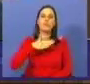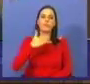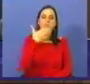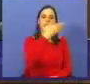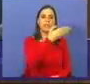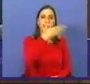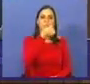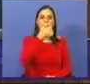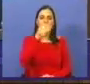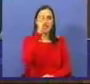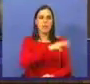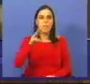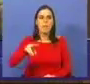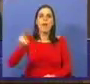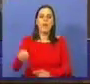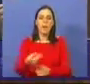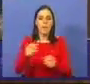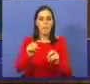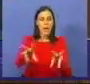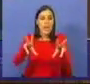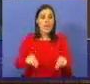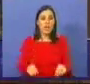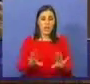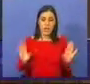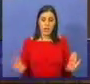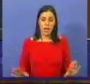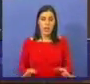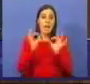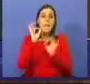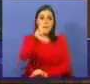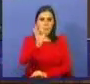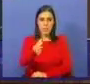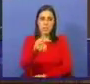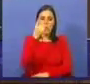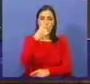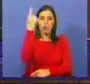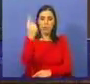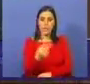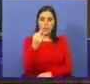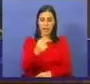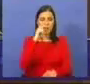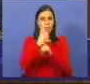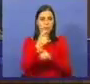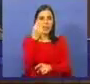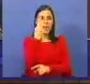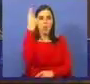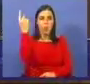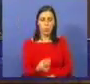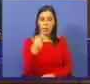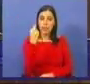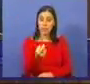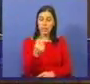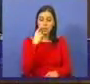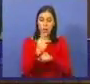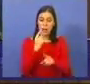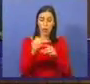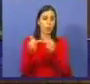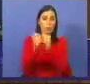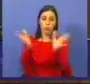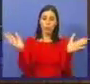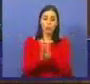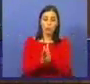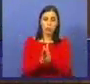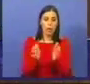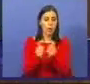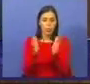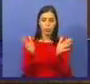de 750 milhões de euros para liquidez. Ou seja, precisa de 1/3 de cobertura, de 1/3 em relação ao